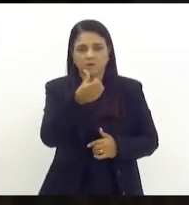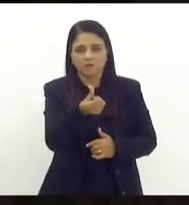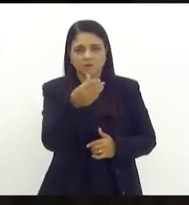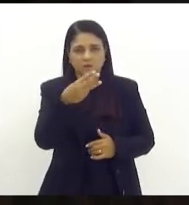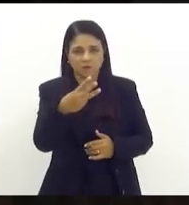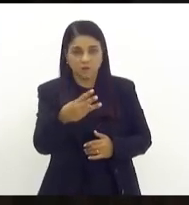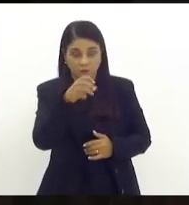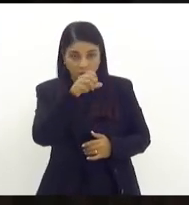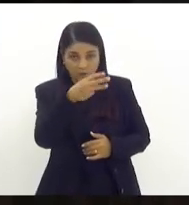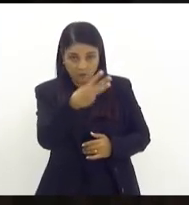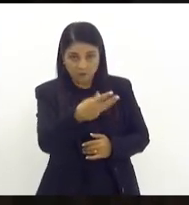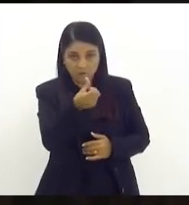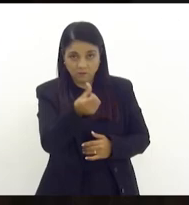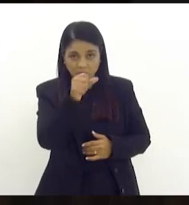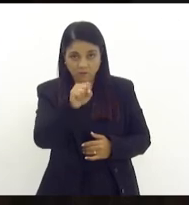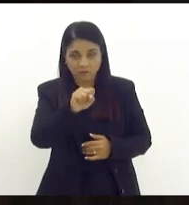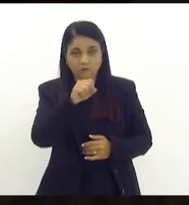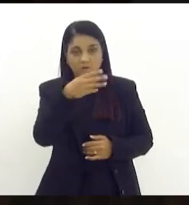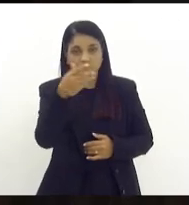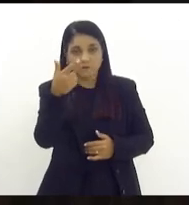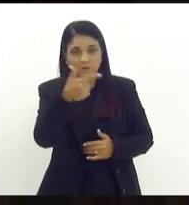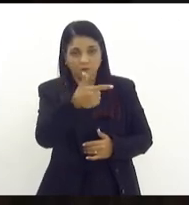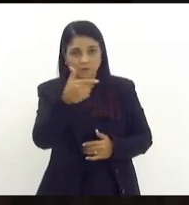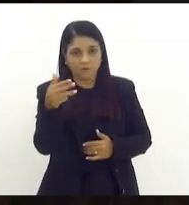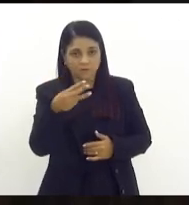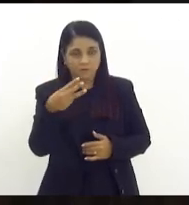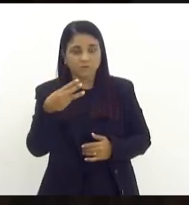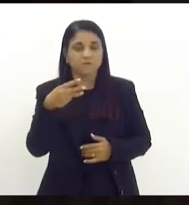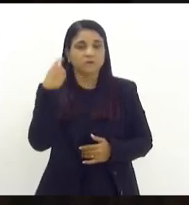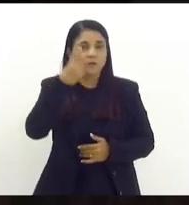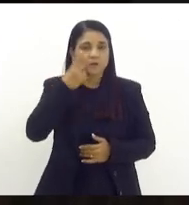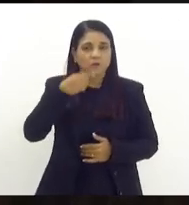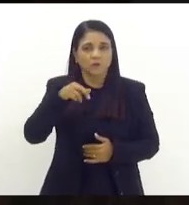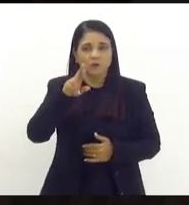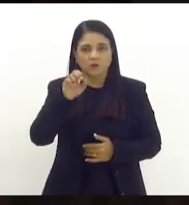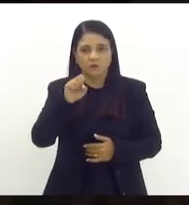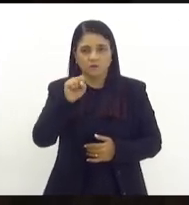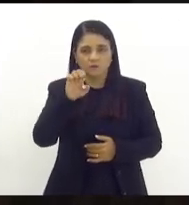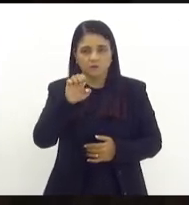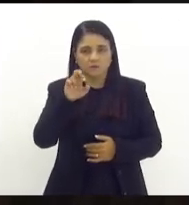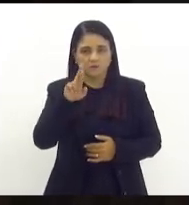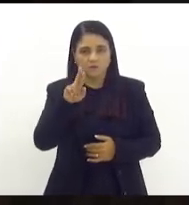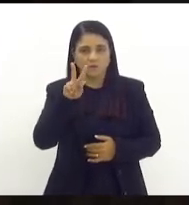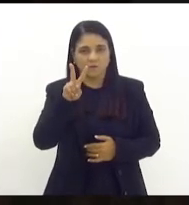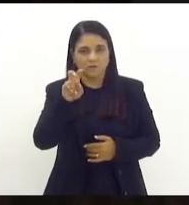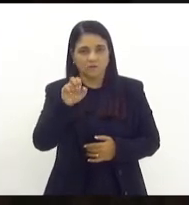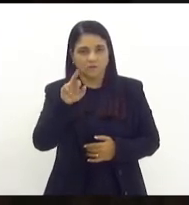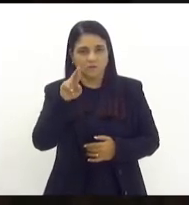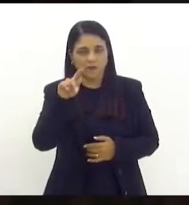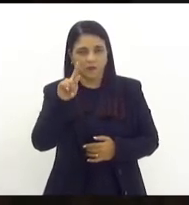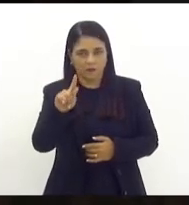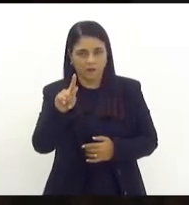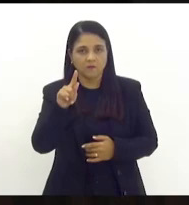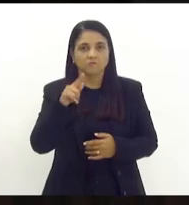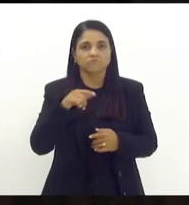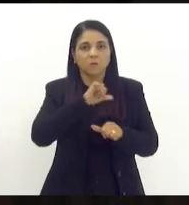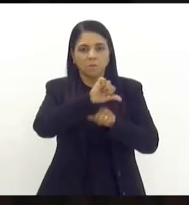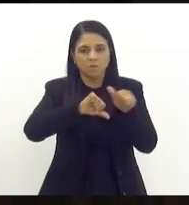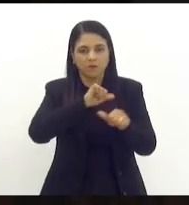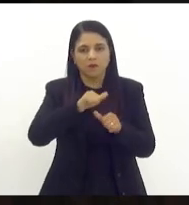368/2016 autoria do deputado Rosemberg Reis que altera a lei estadual número